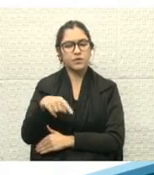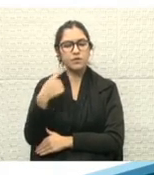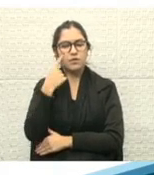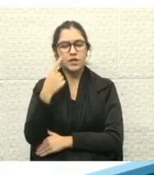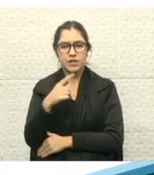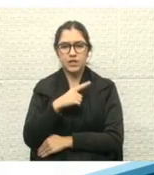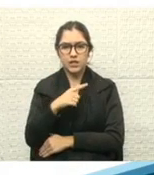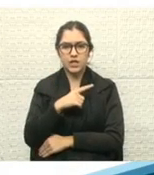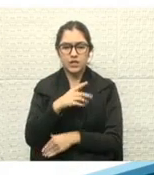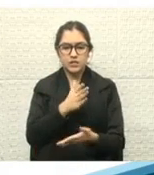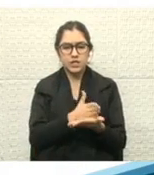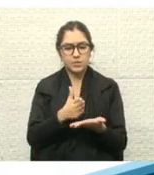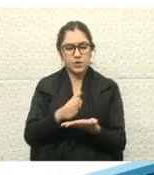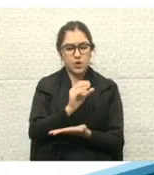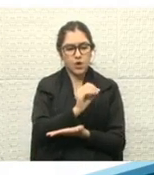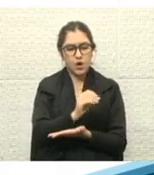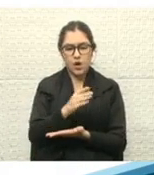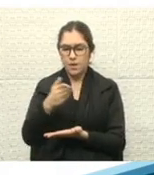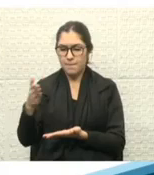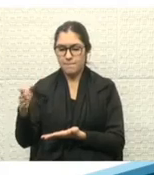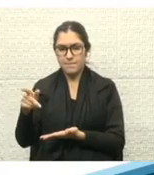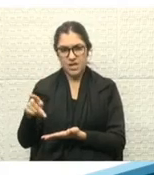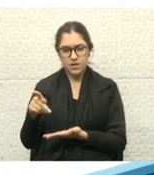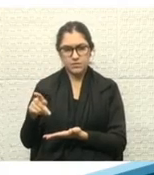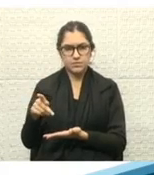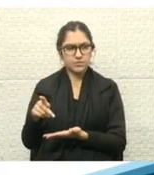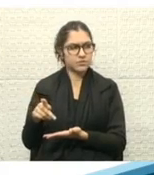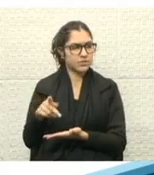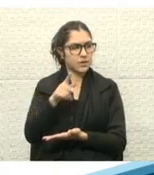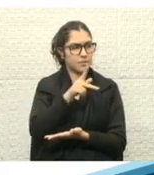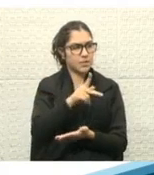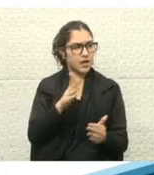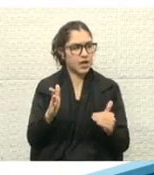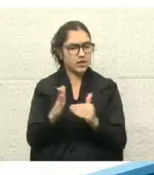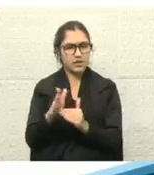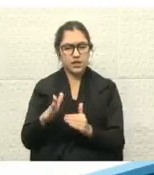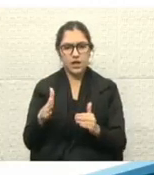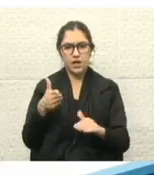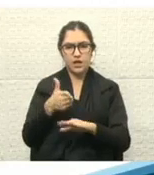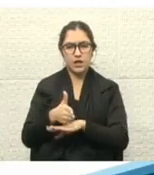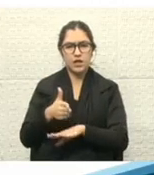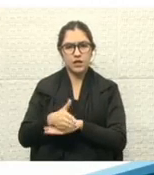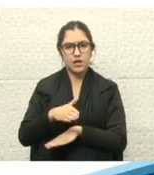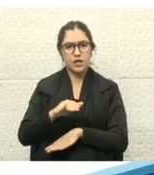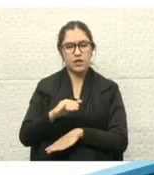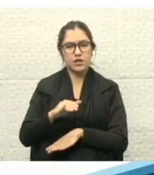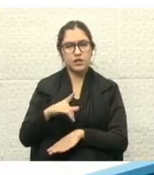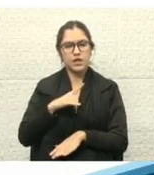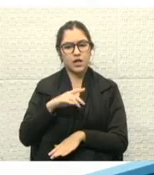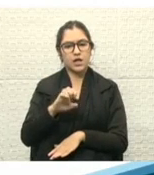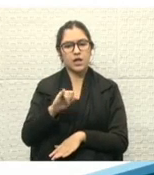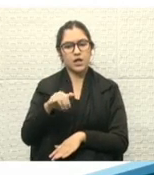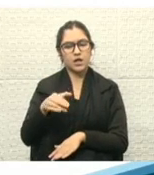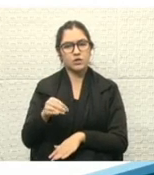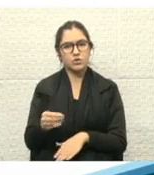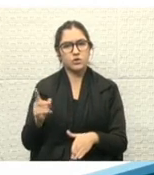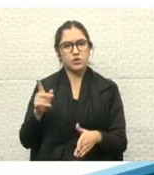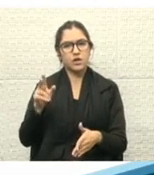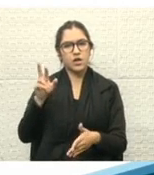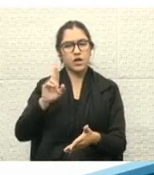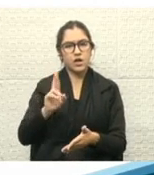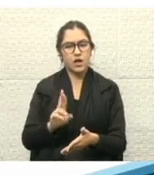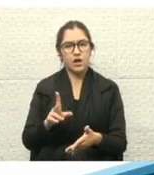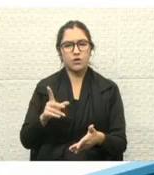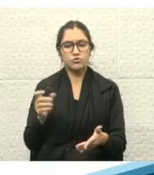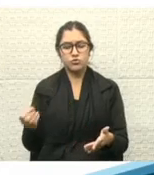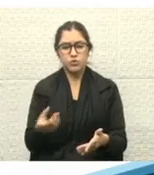considerando o segmento de O a P, de P até esse ponto de interseção com o eixo real, e novamente até O,